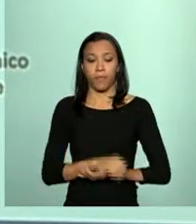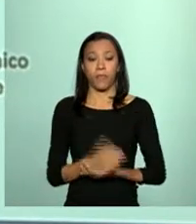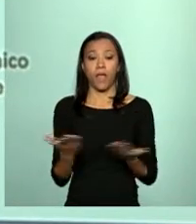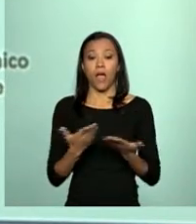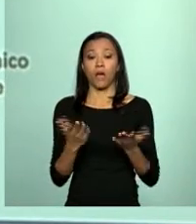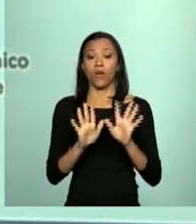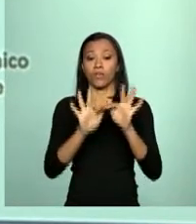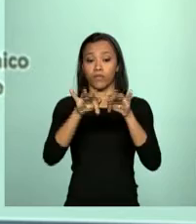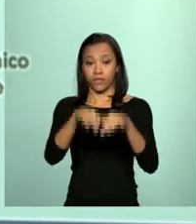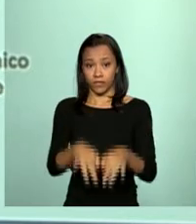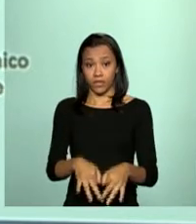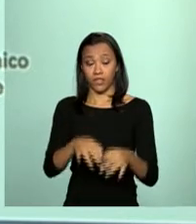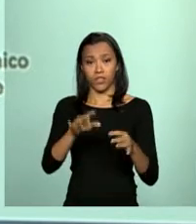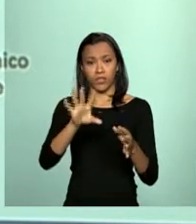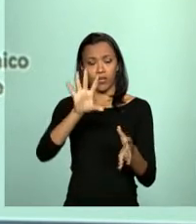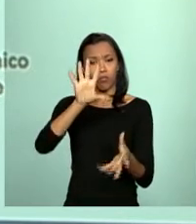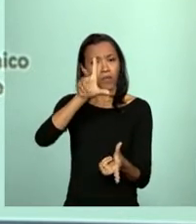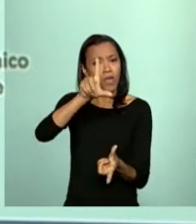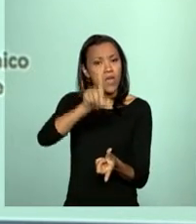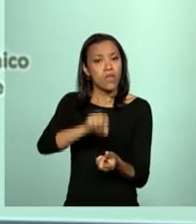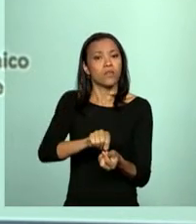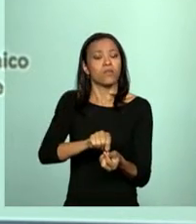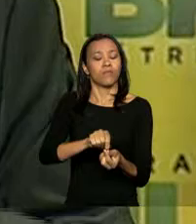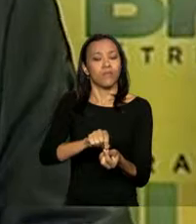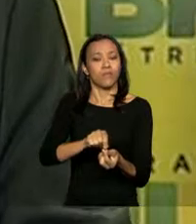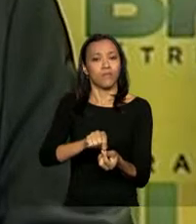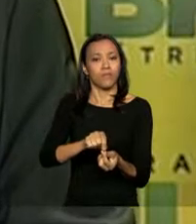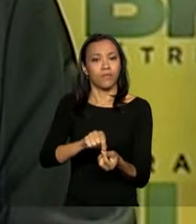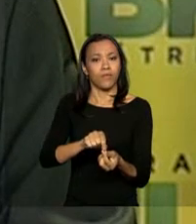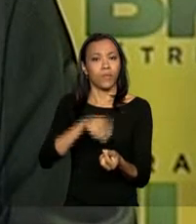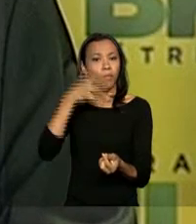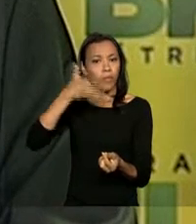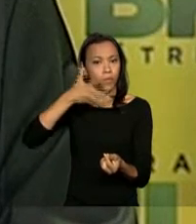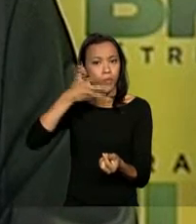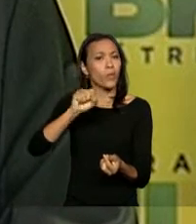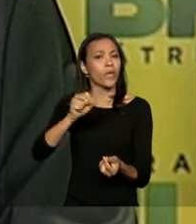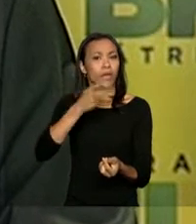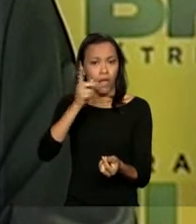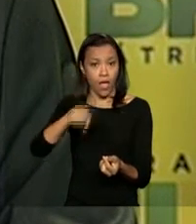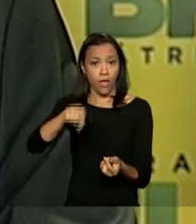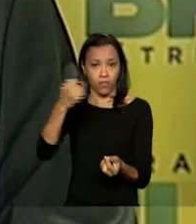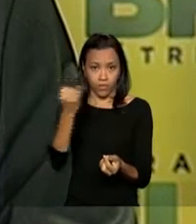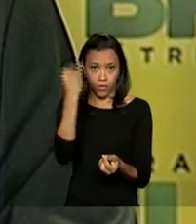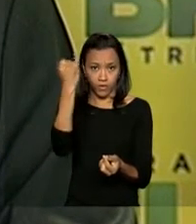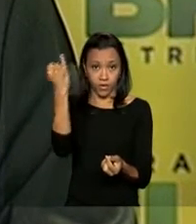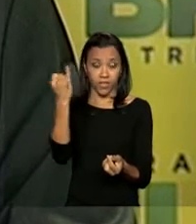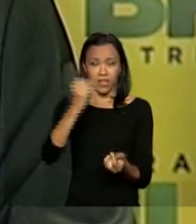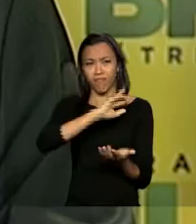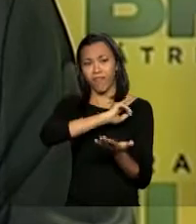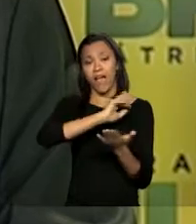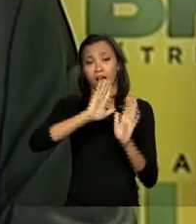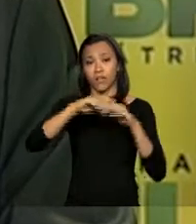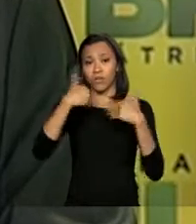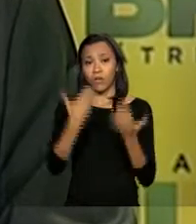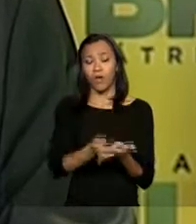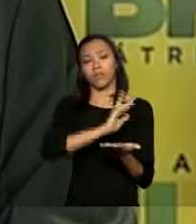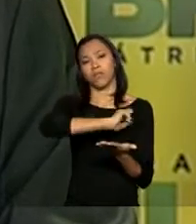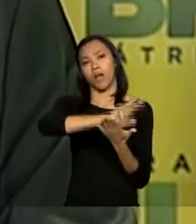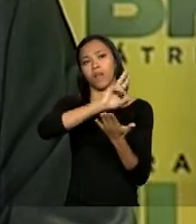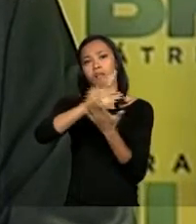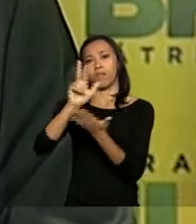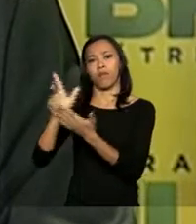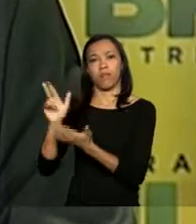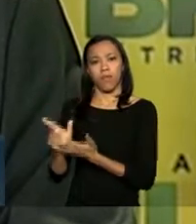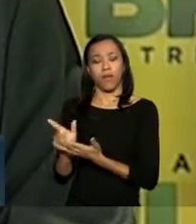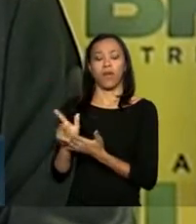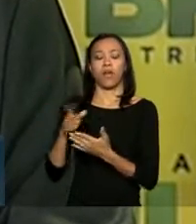terminar fazendo uma síntese, que é importante para nós. Diante da heterogeneidade das escolas, a posição do INEP, a